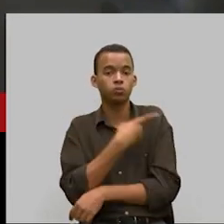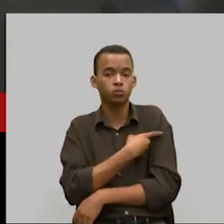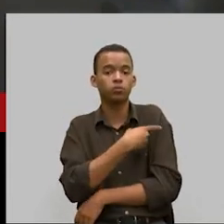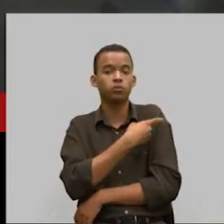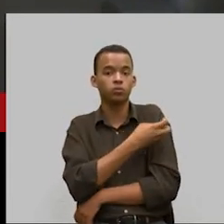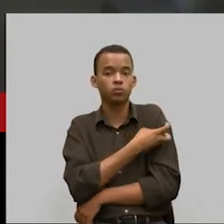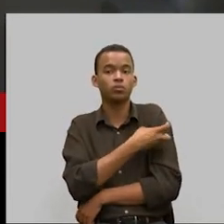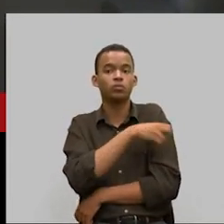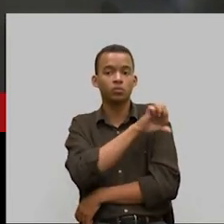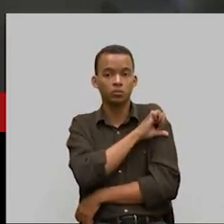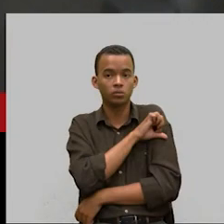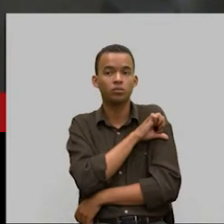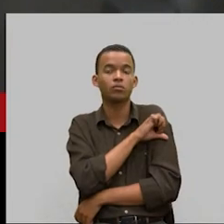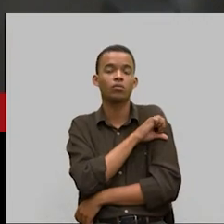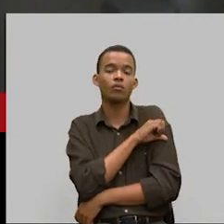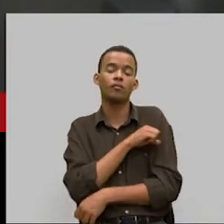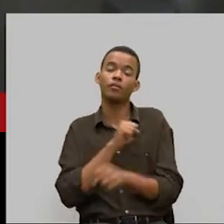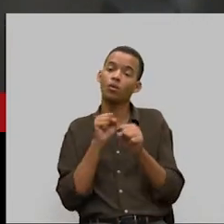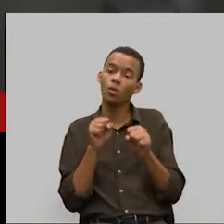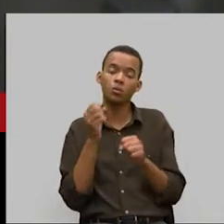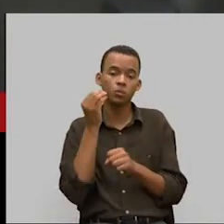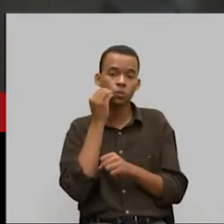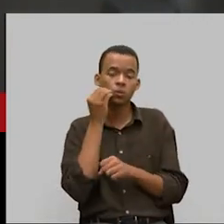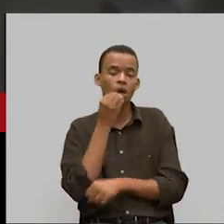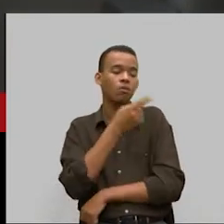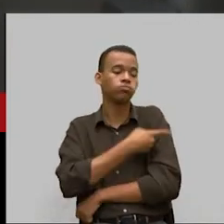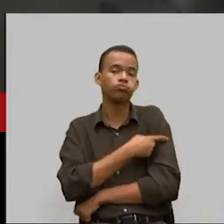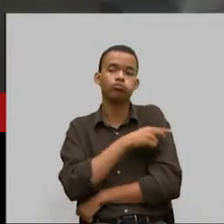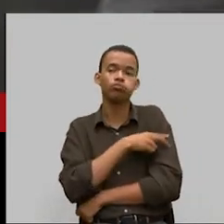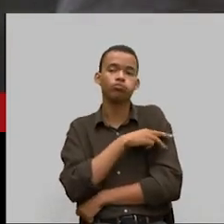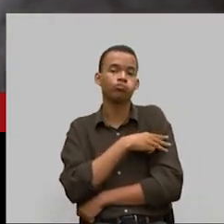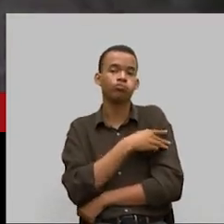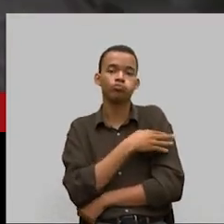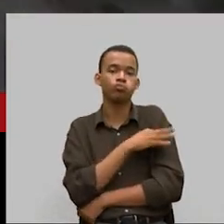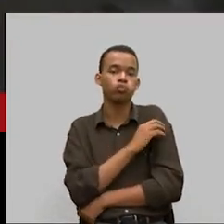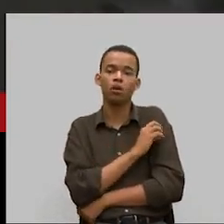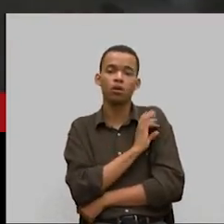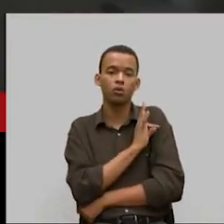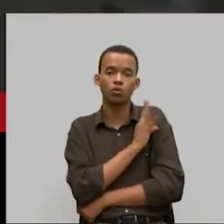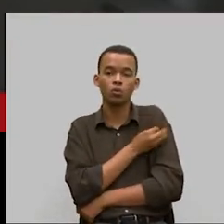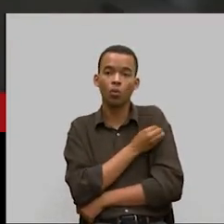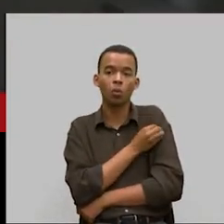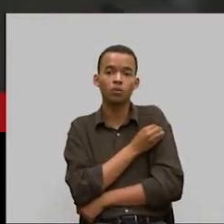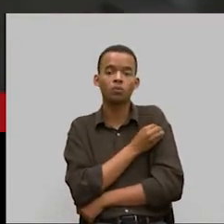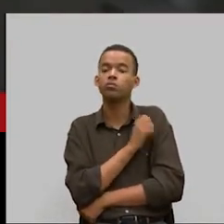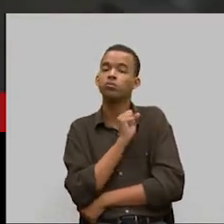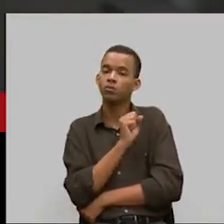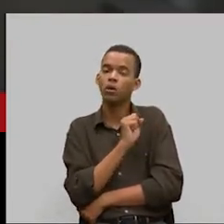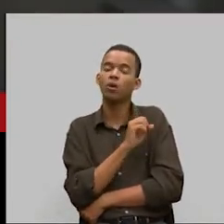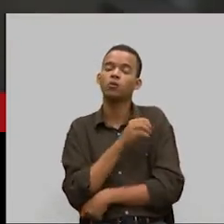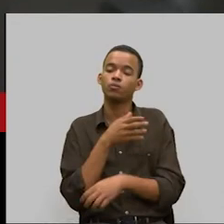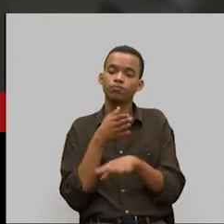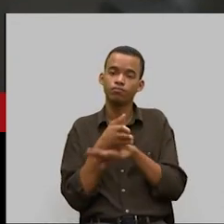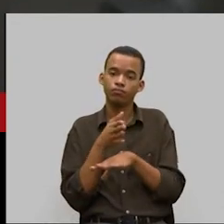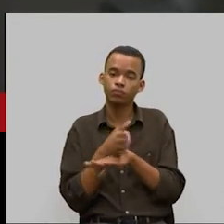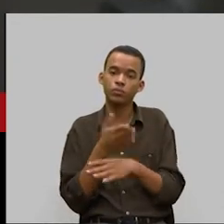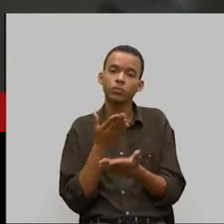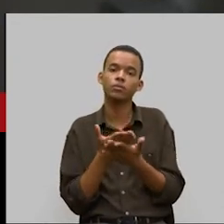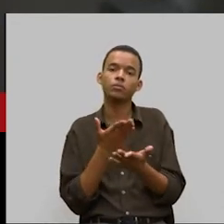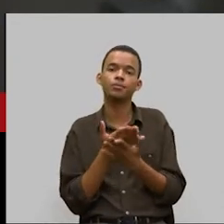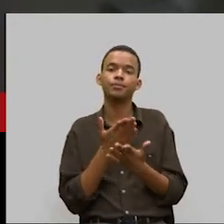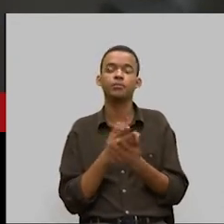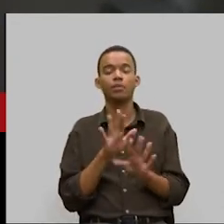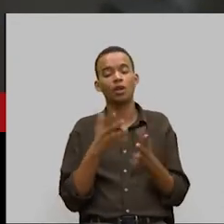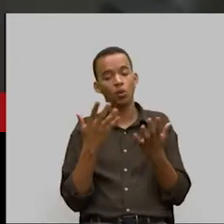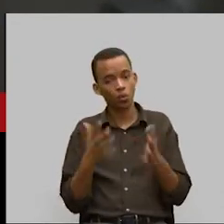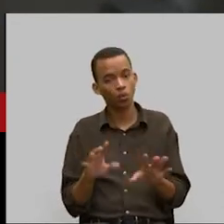uma escola de multissérie Porque nós não somos contra a multissérie não é nós não queremos é o que acontece na escola